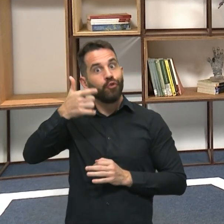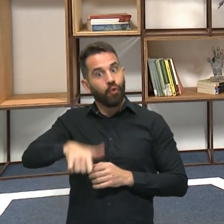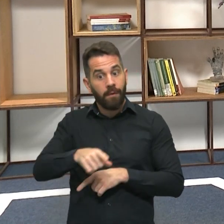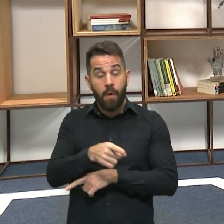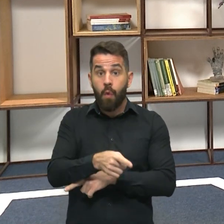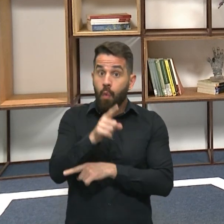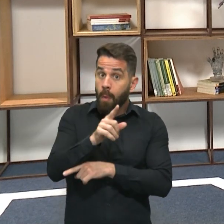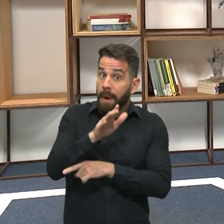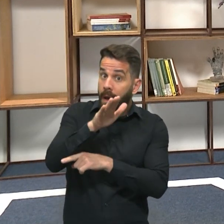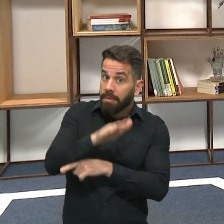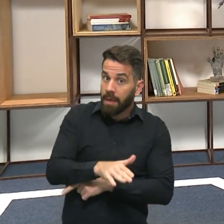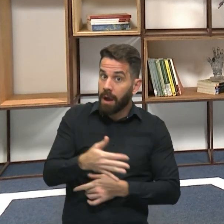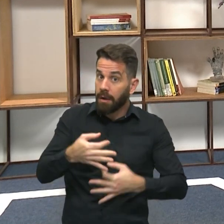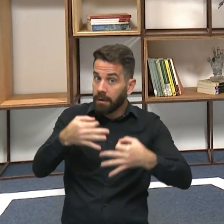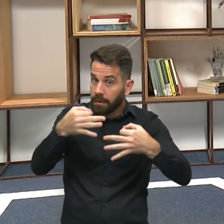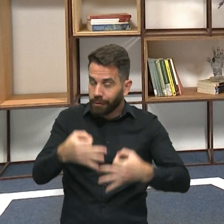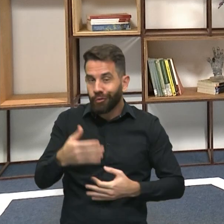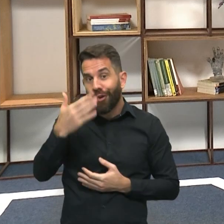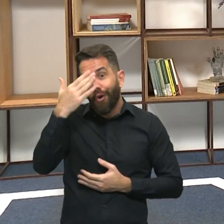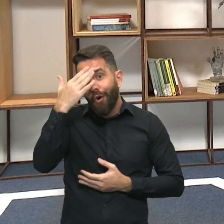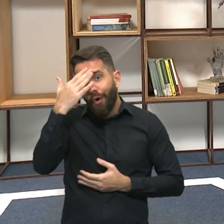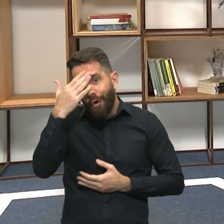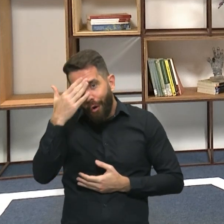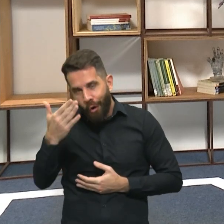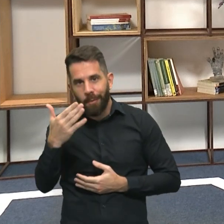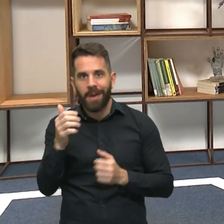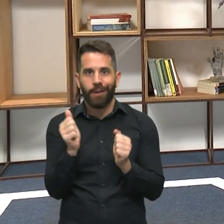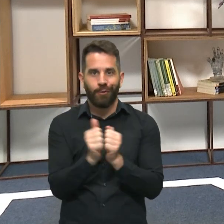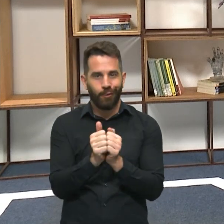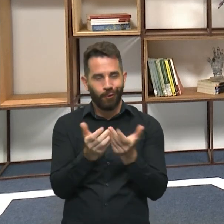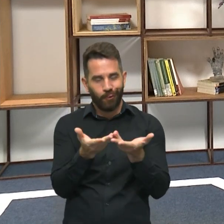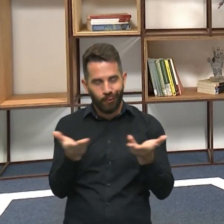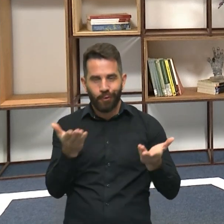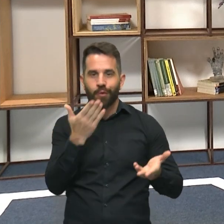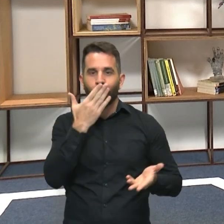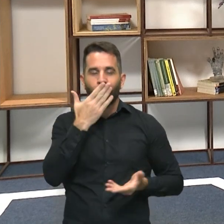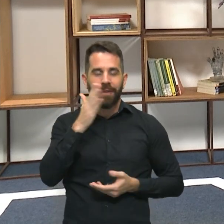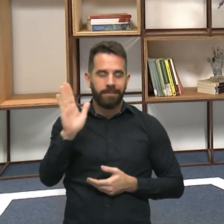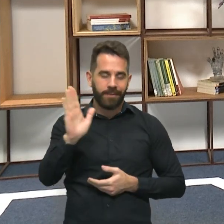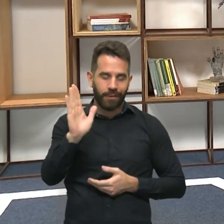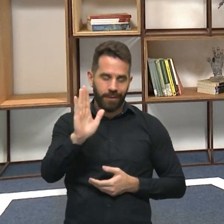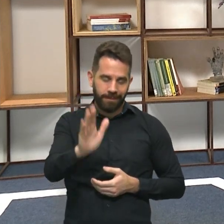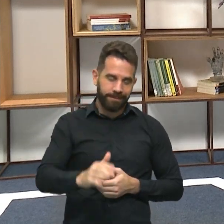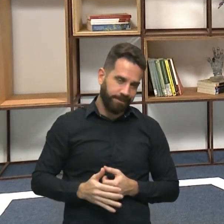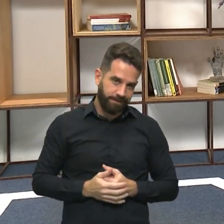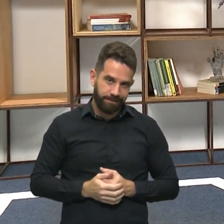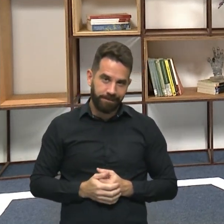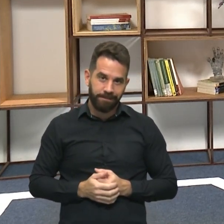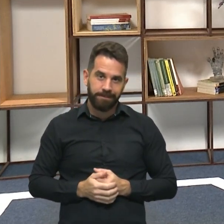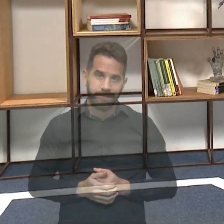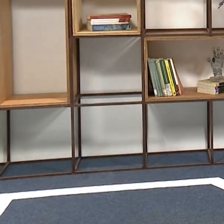da 1h da tarde. Muito obrigado por ficar junto aqui com a gente. Beijos e até mais. Tchau!